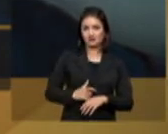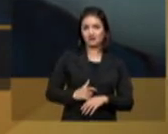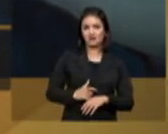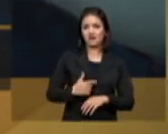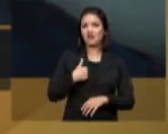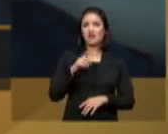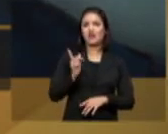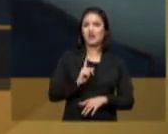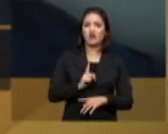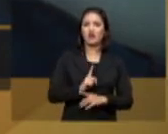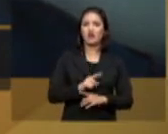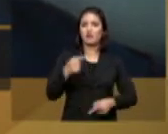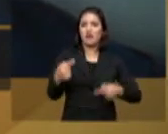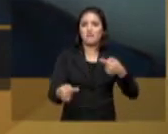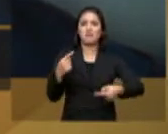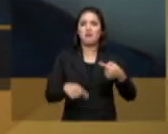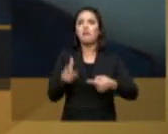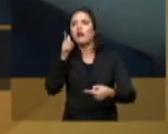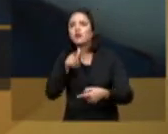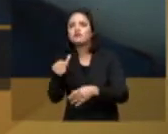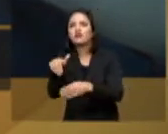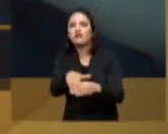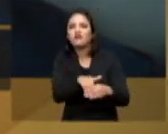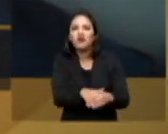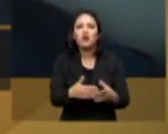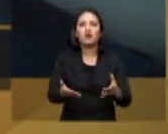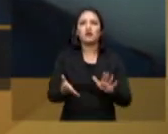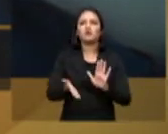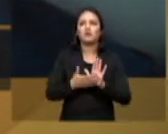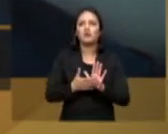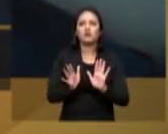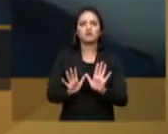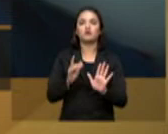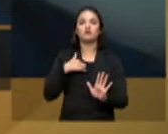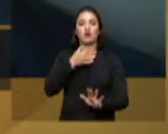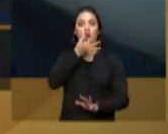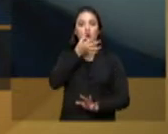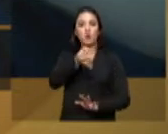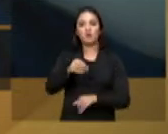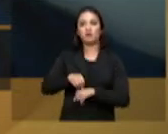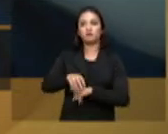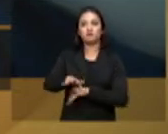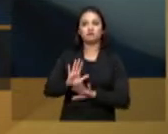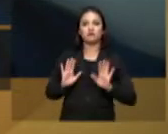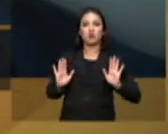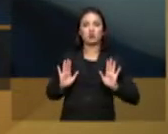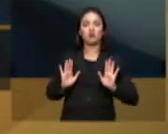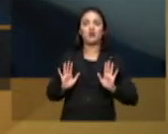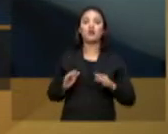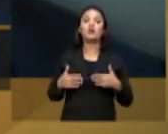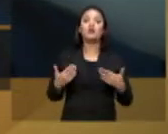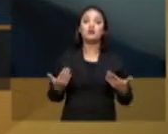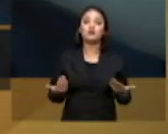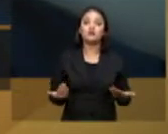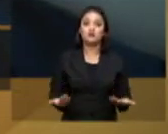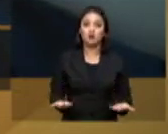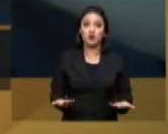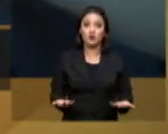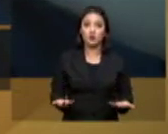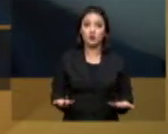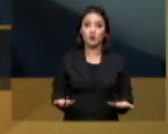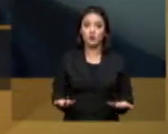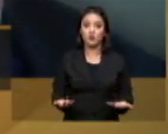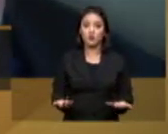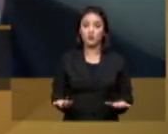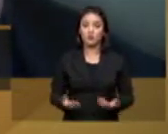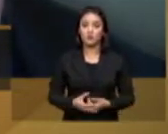voto nem por posição. Eu emito a minha opinião. E aqui, desde logo,